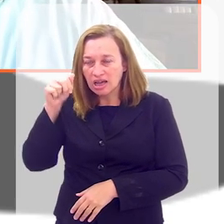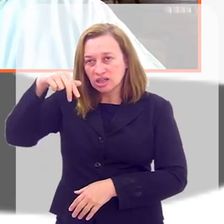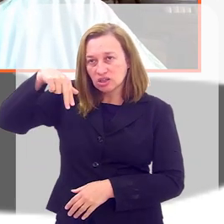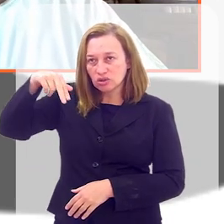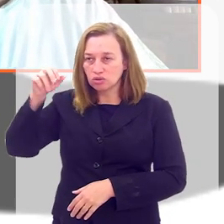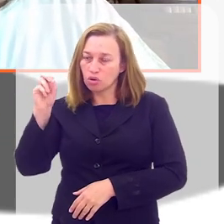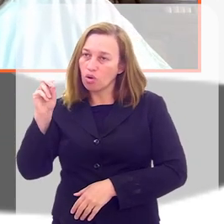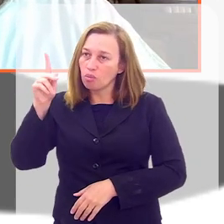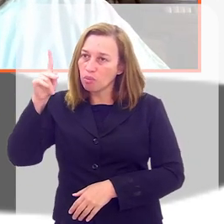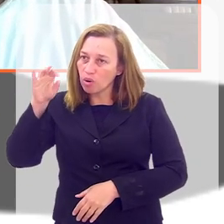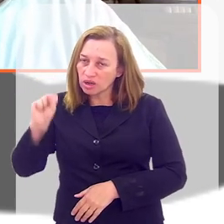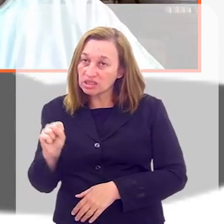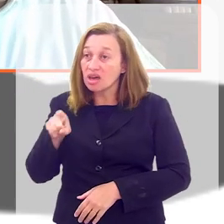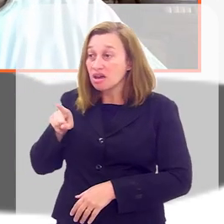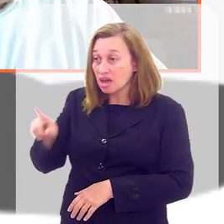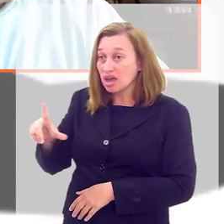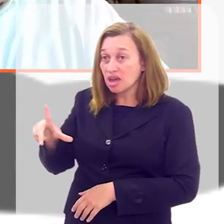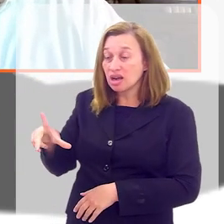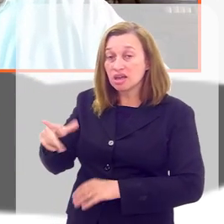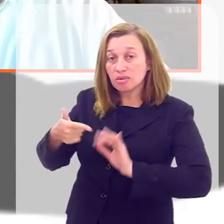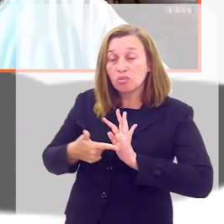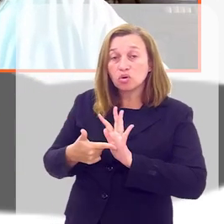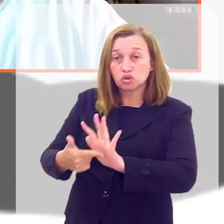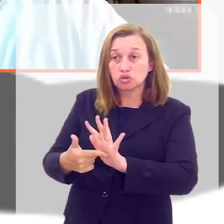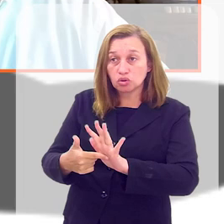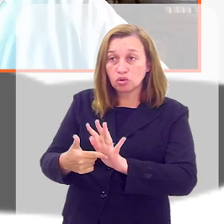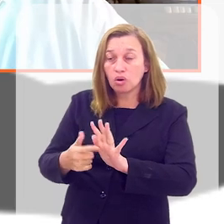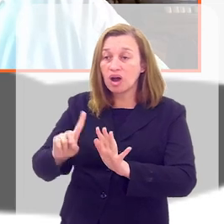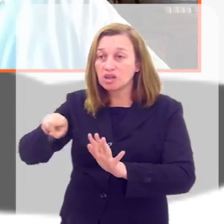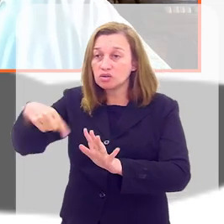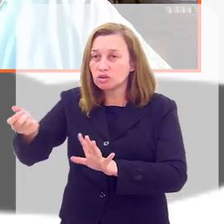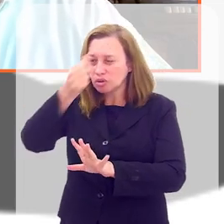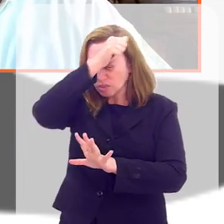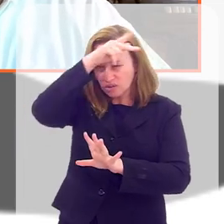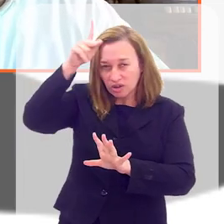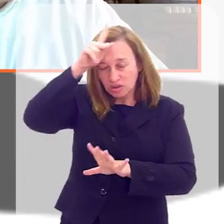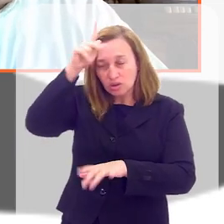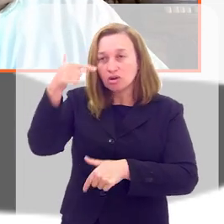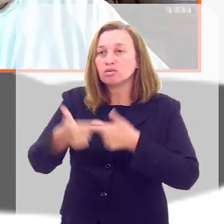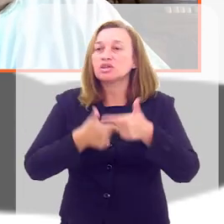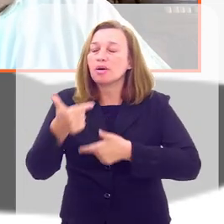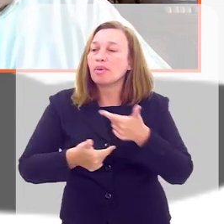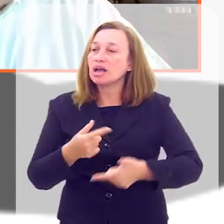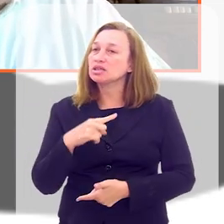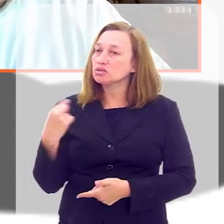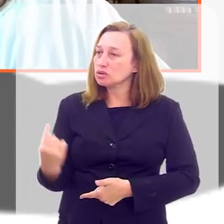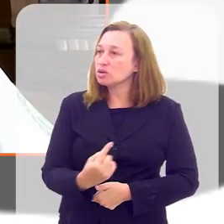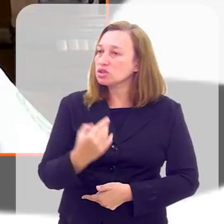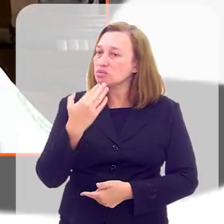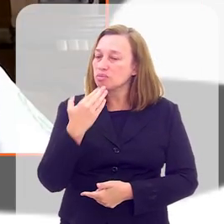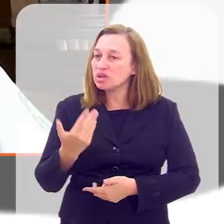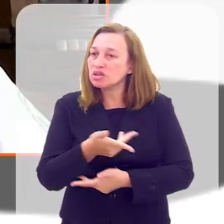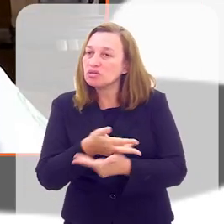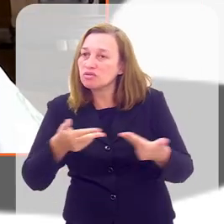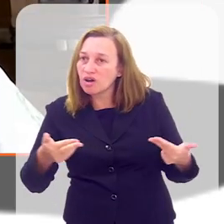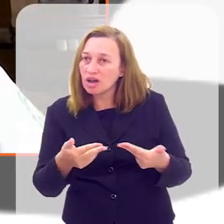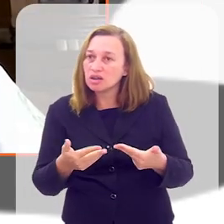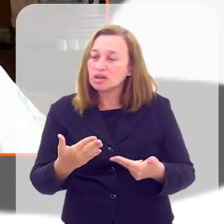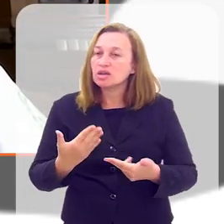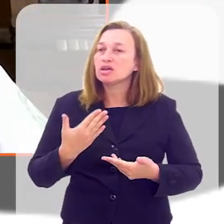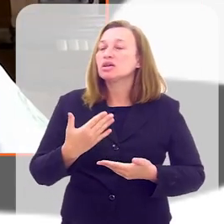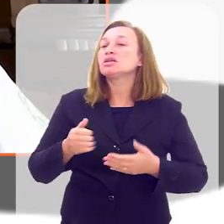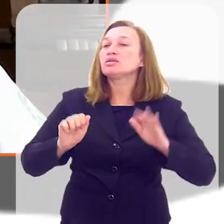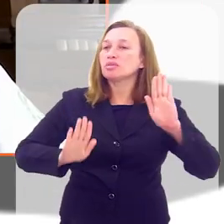divulgou fez vídeos né e apresentou o sistema para outras prefeituras então nós temos muita procura e os